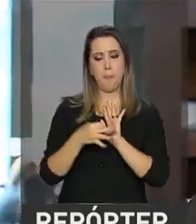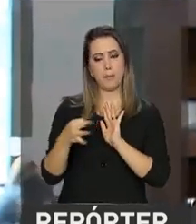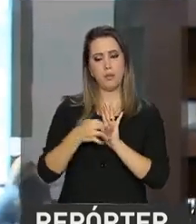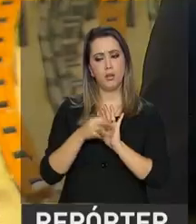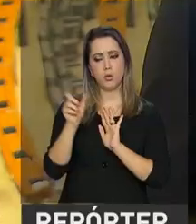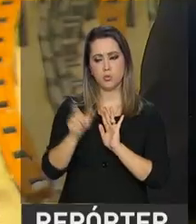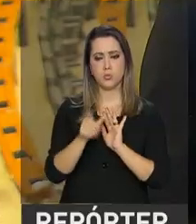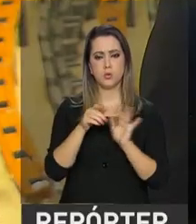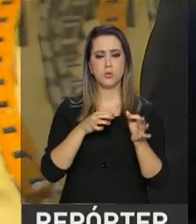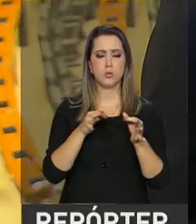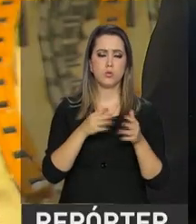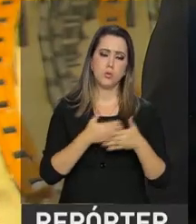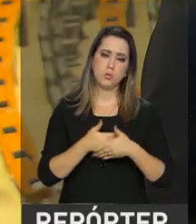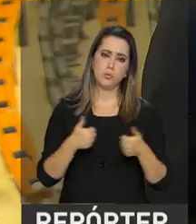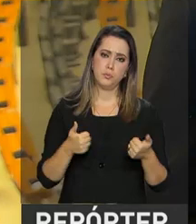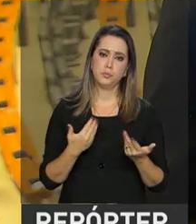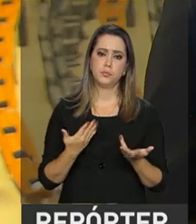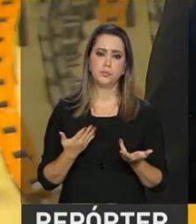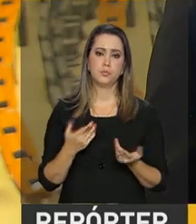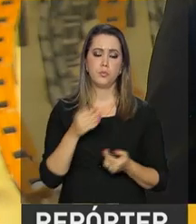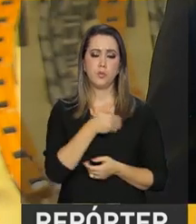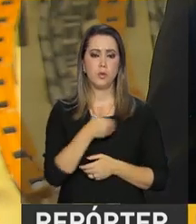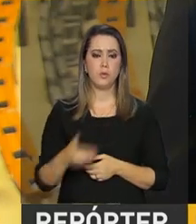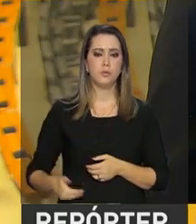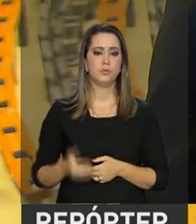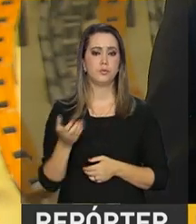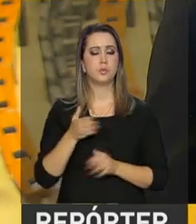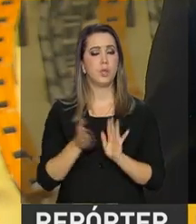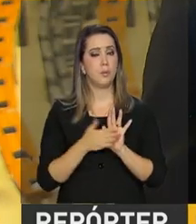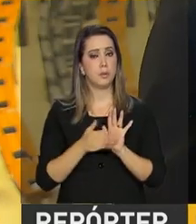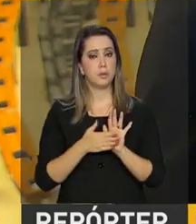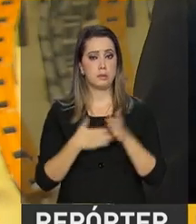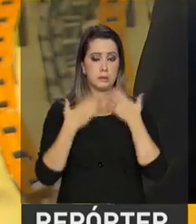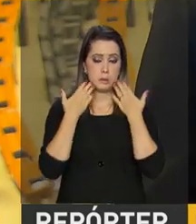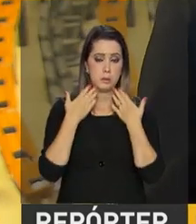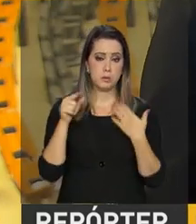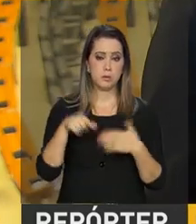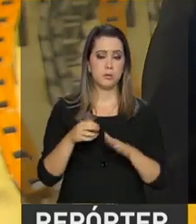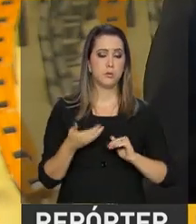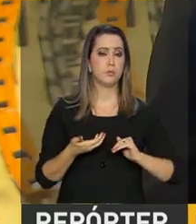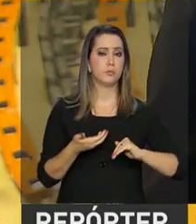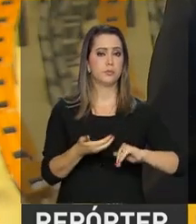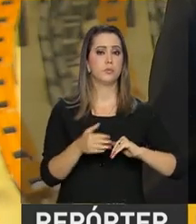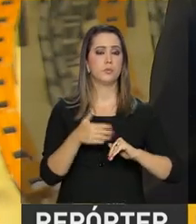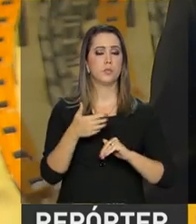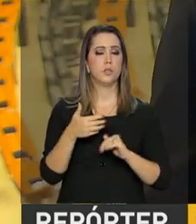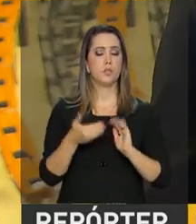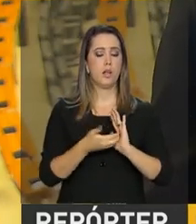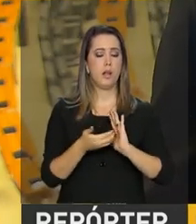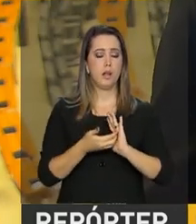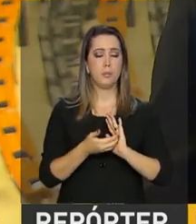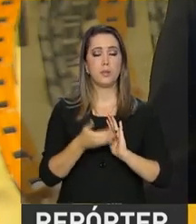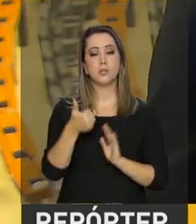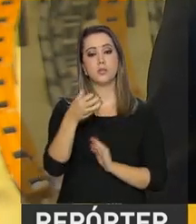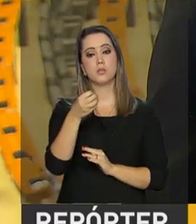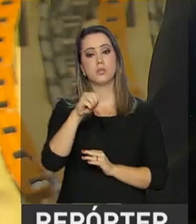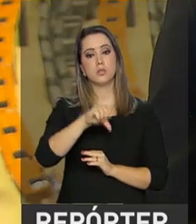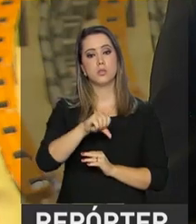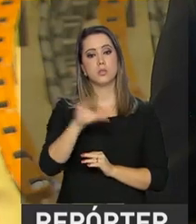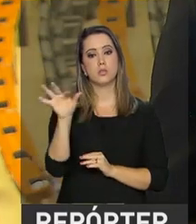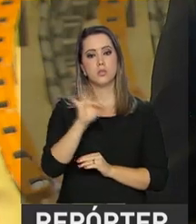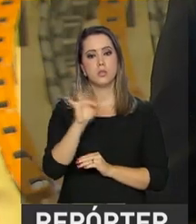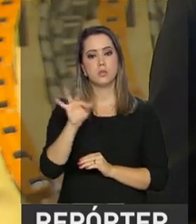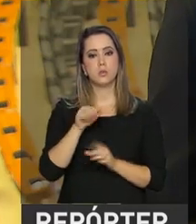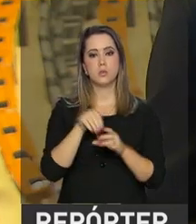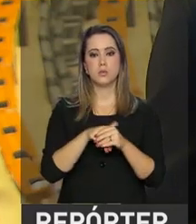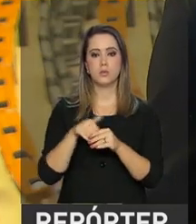de aprimoramento. A previsão do governo é de que o projeto seja apresentado aqui no plenário da Câmara no dia 19 de fevereiro e seja